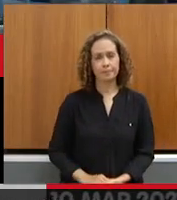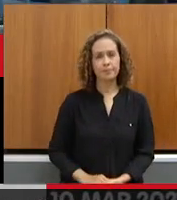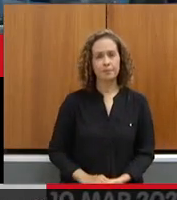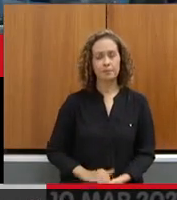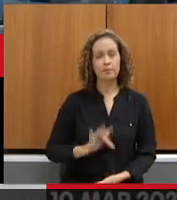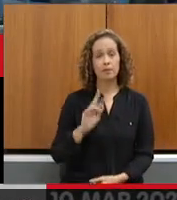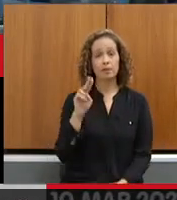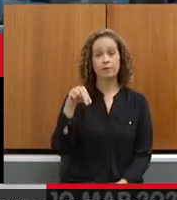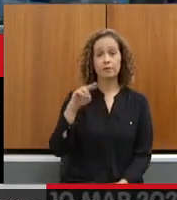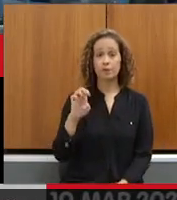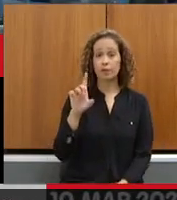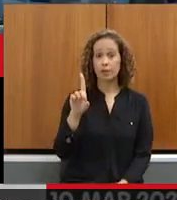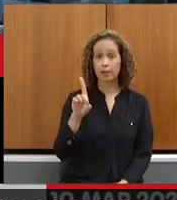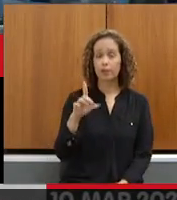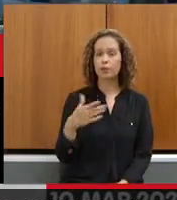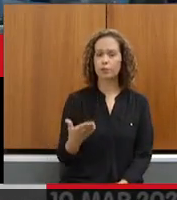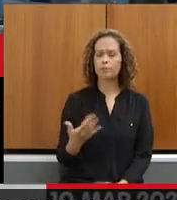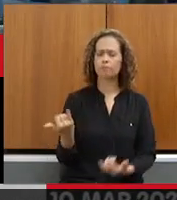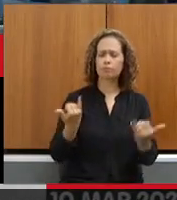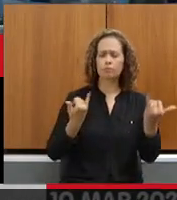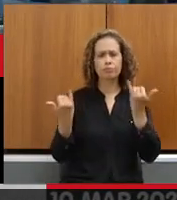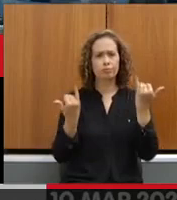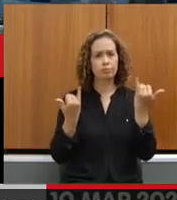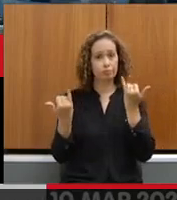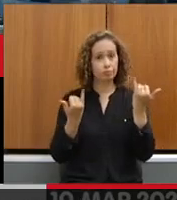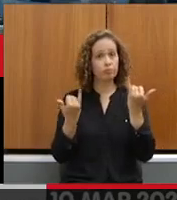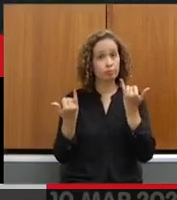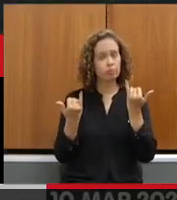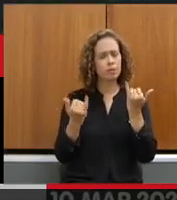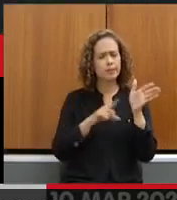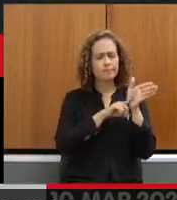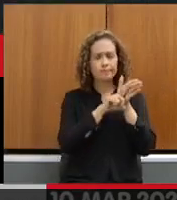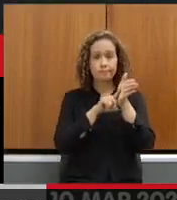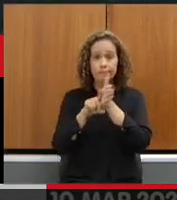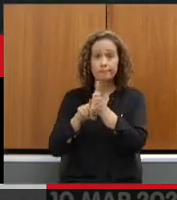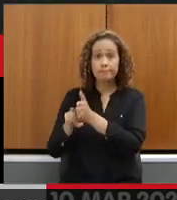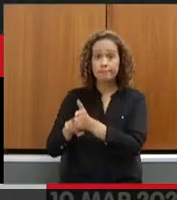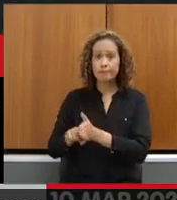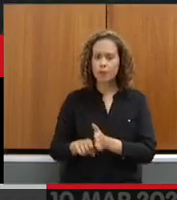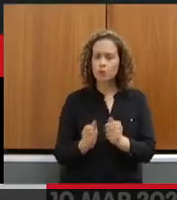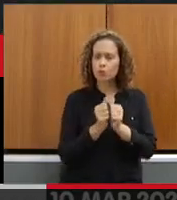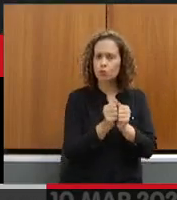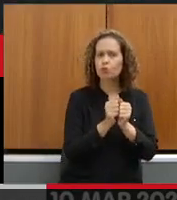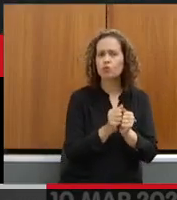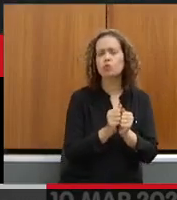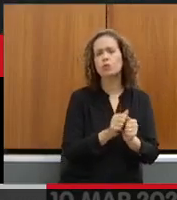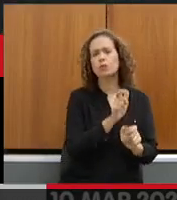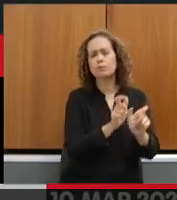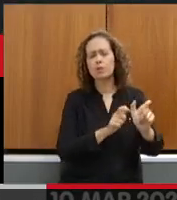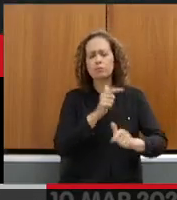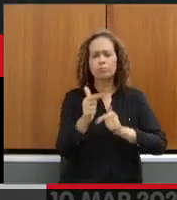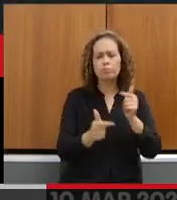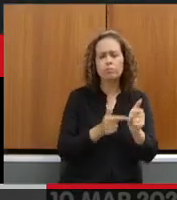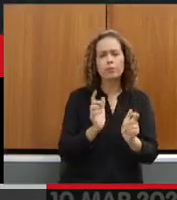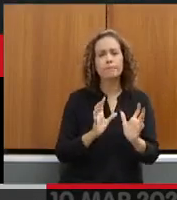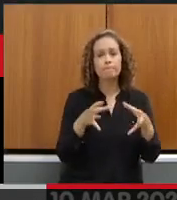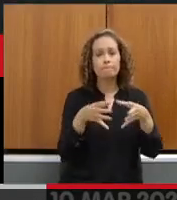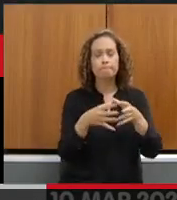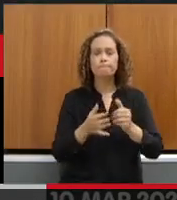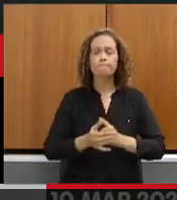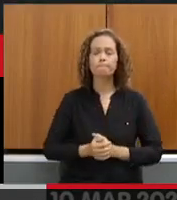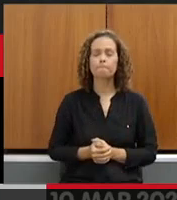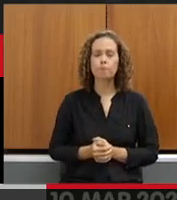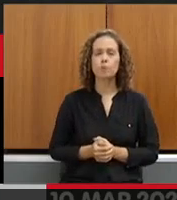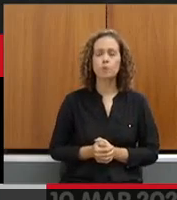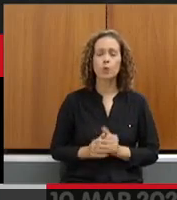assumed secretário segundo informações que eu levantei com servidores do Estado ela coloca de lucro com a